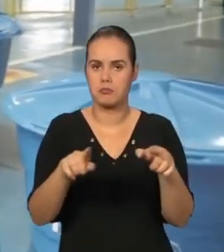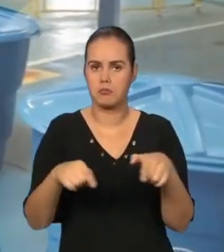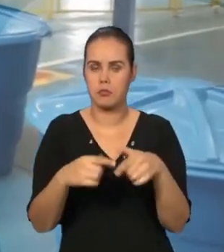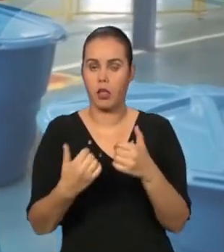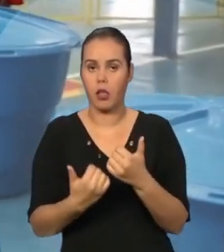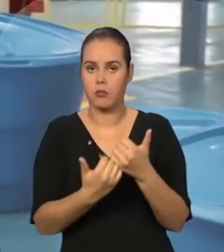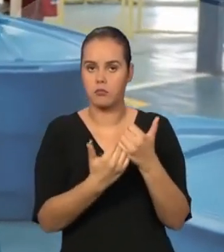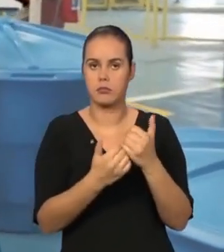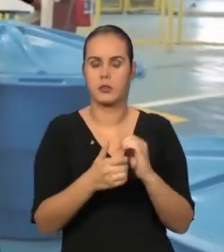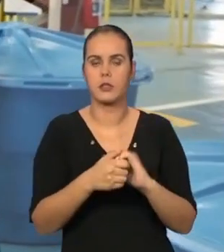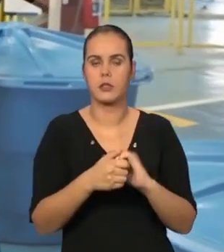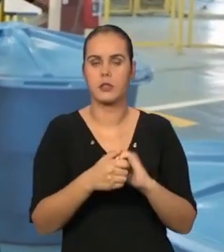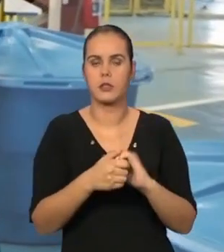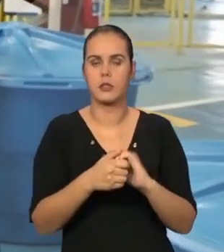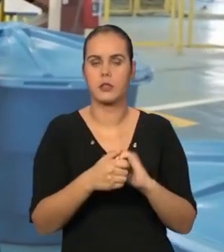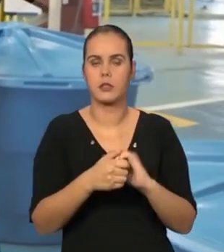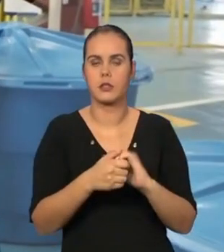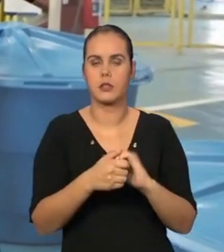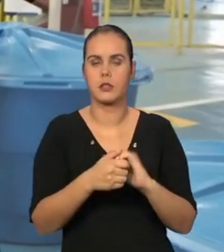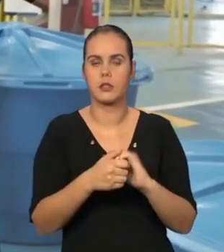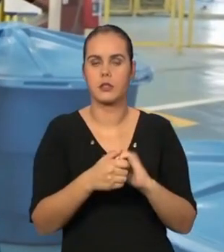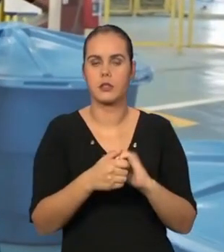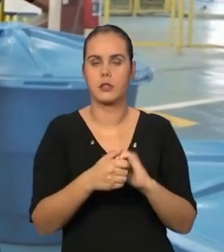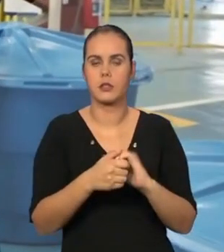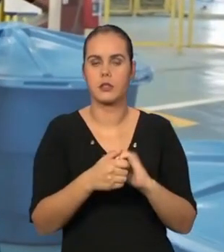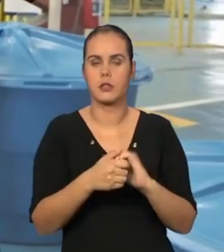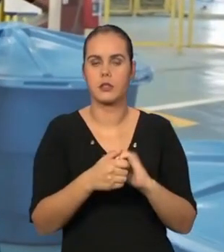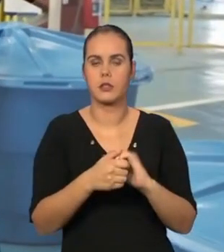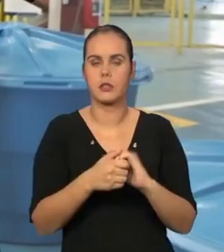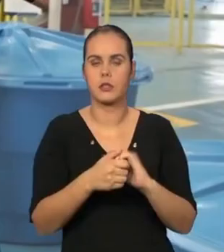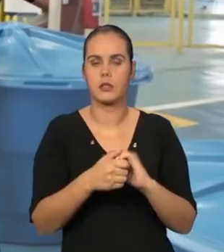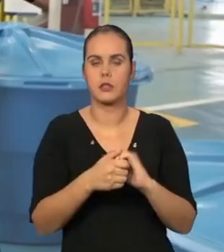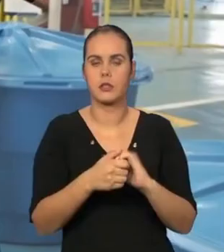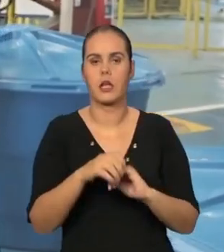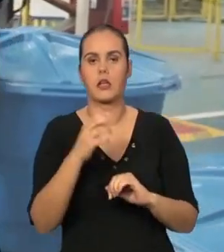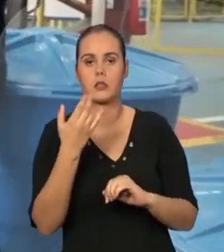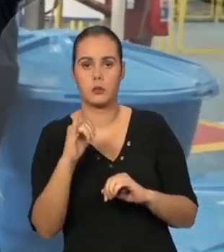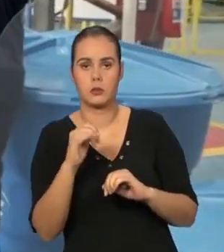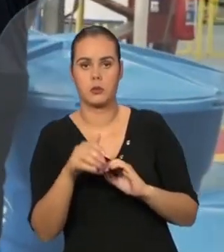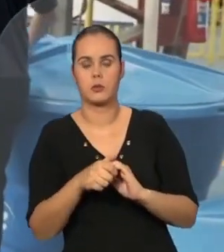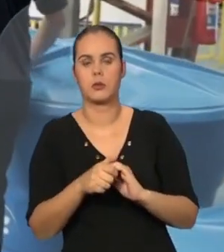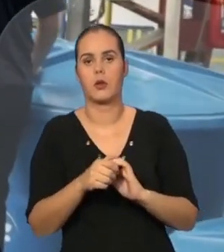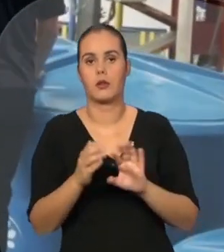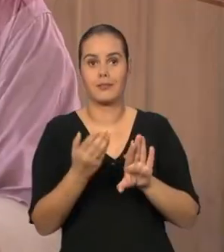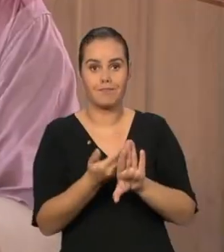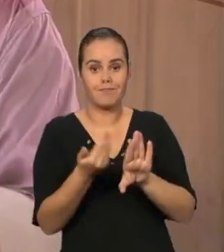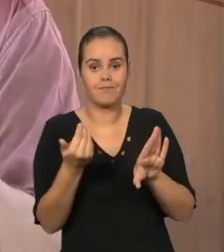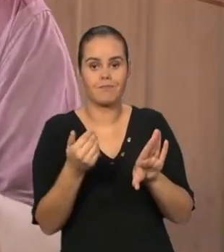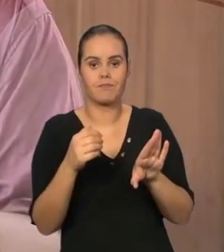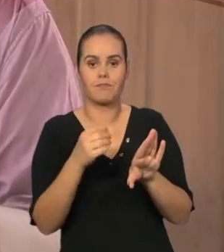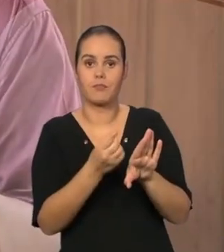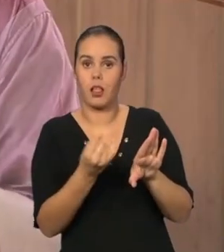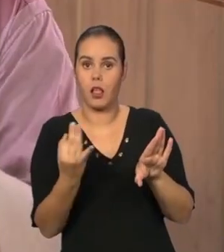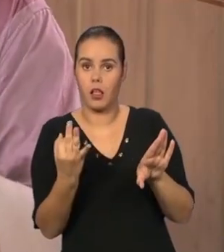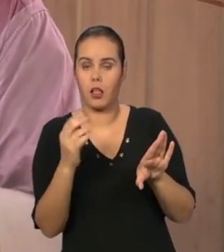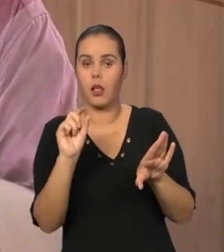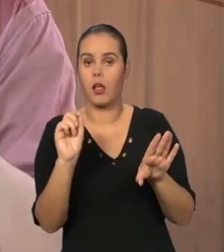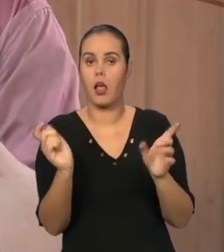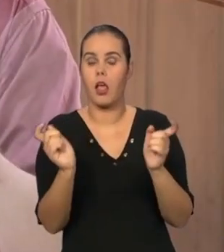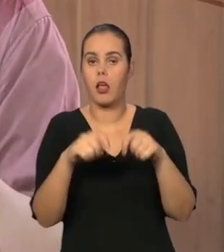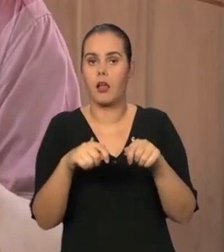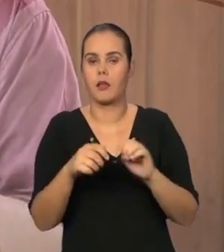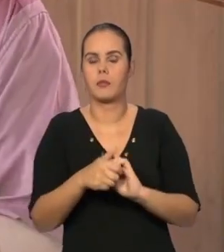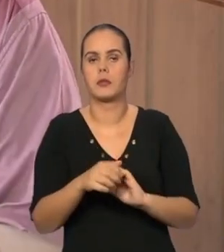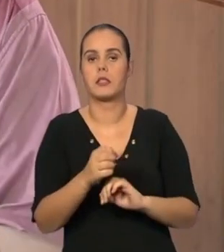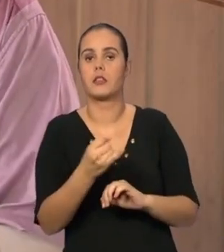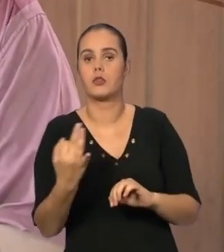fazer uma divisão de volume, qual é a capacidade do volume total que você tem